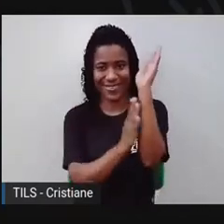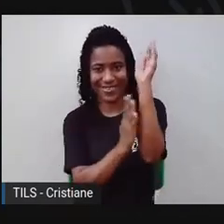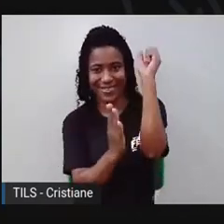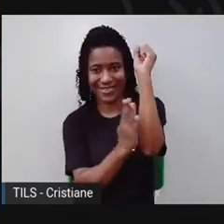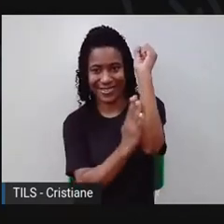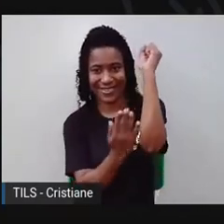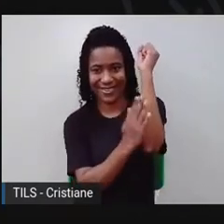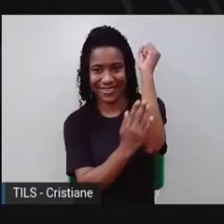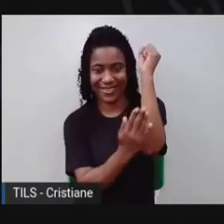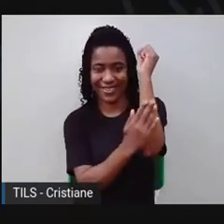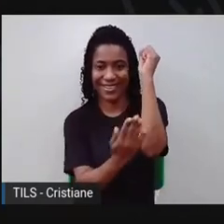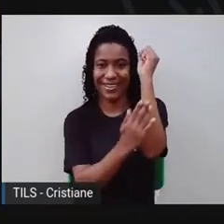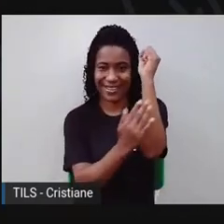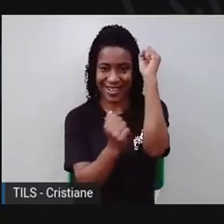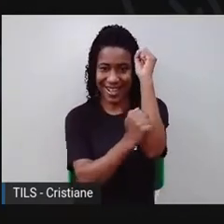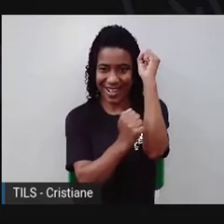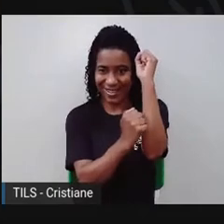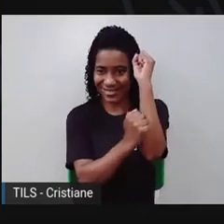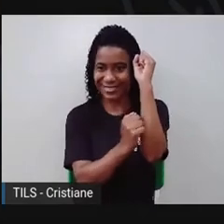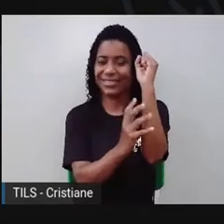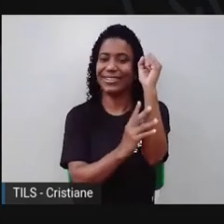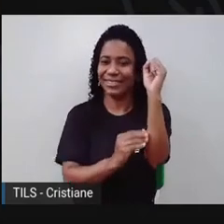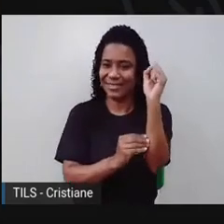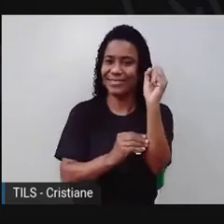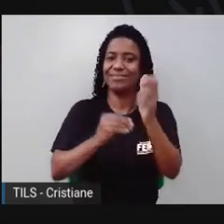e tudo. Aí eles pegavam,